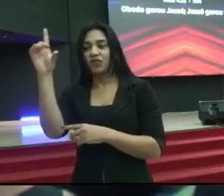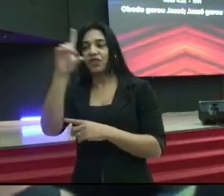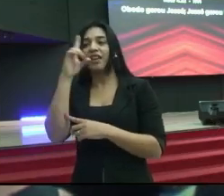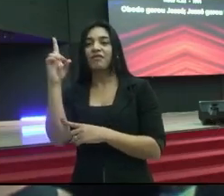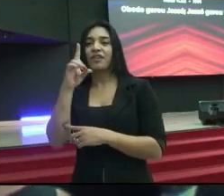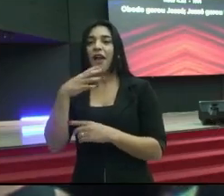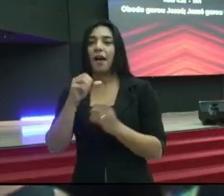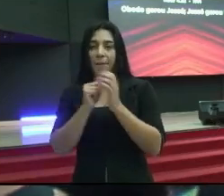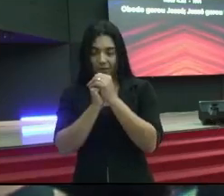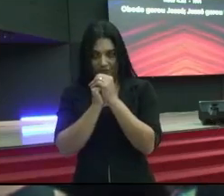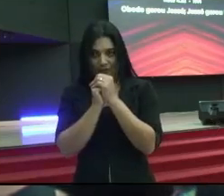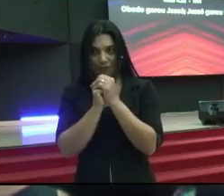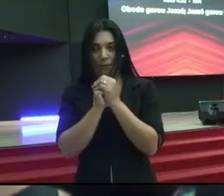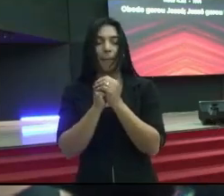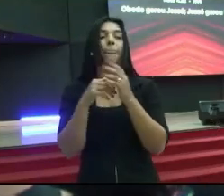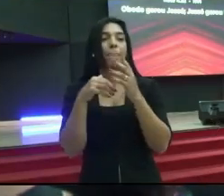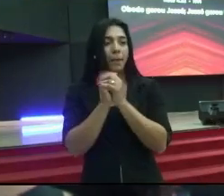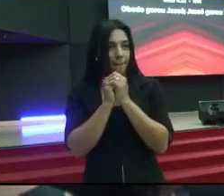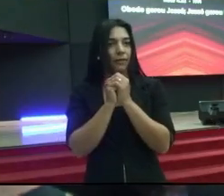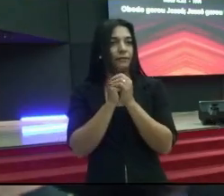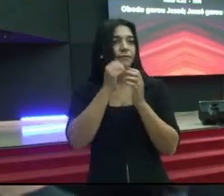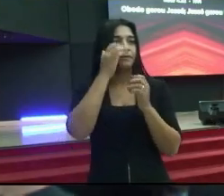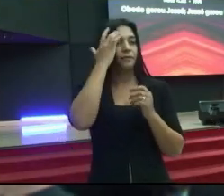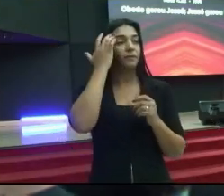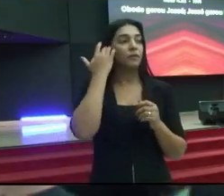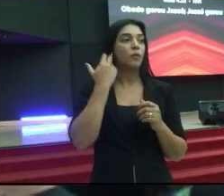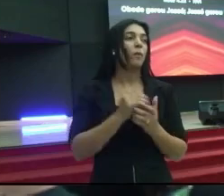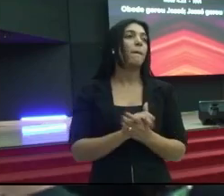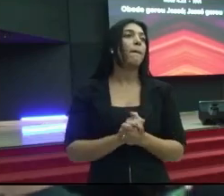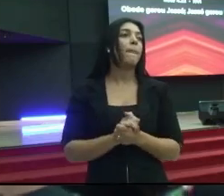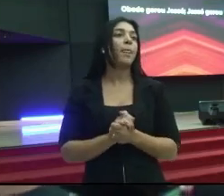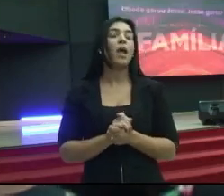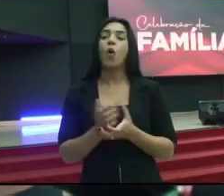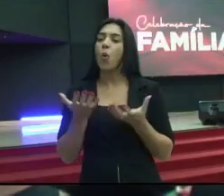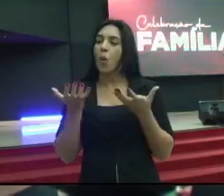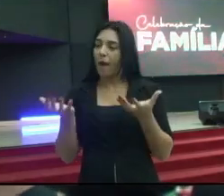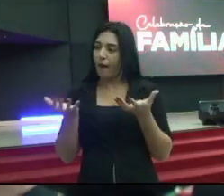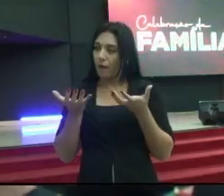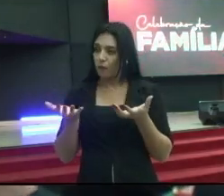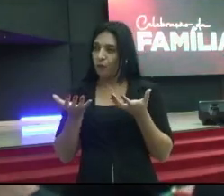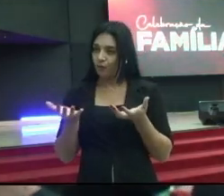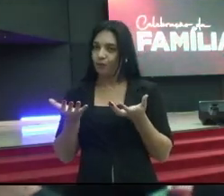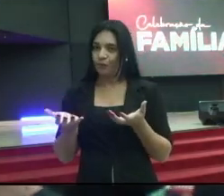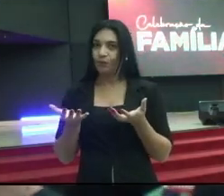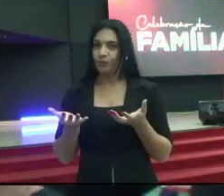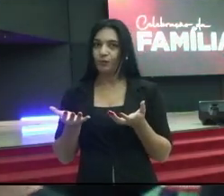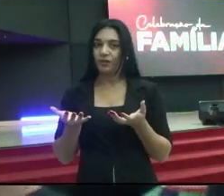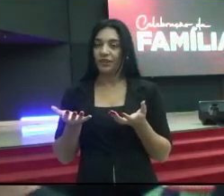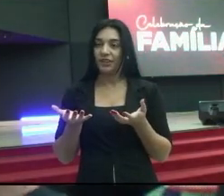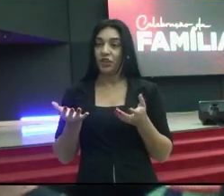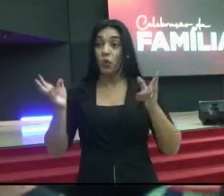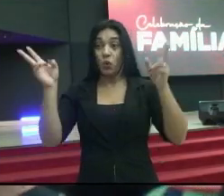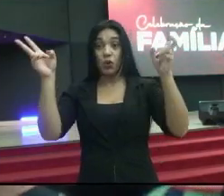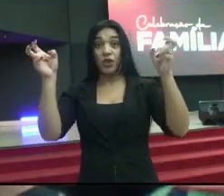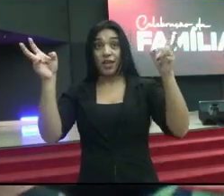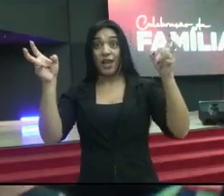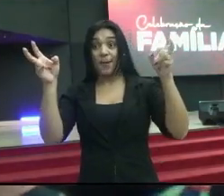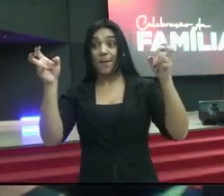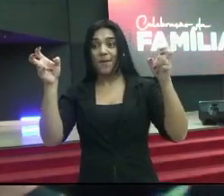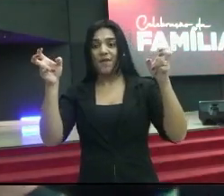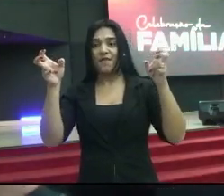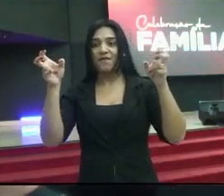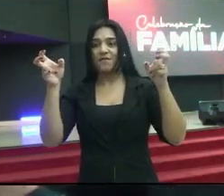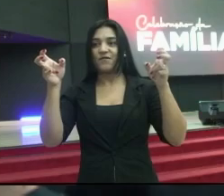Amém? Amém? Eu quero intitular esta reflexão